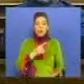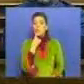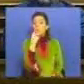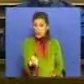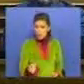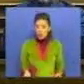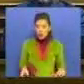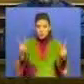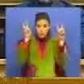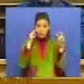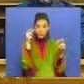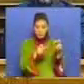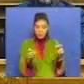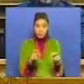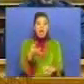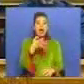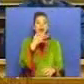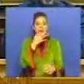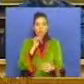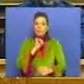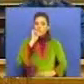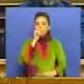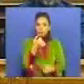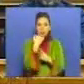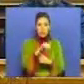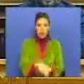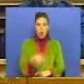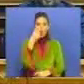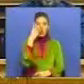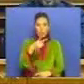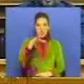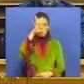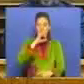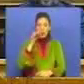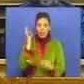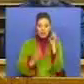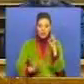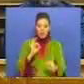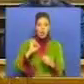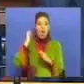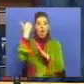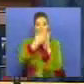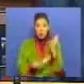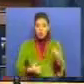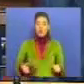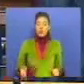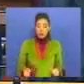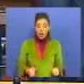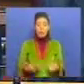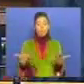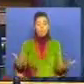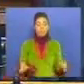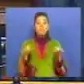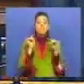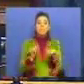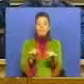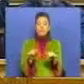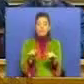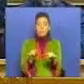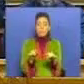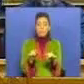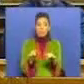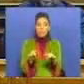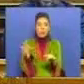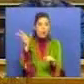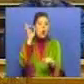seguinte: depois de ter sido chumbado por 2 Estados o Tribunal Constitucional, foi esse